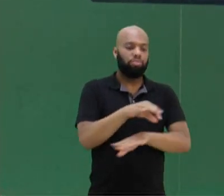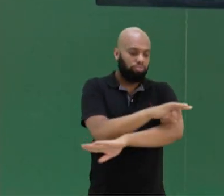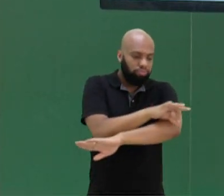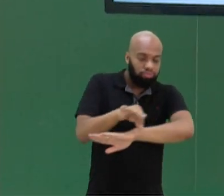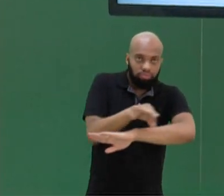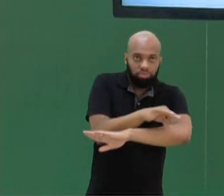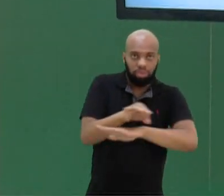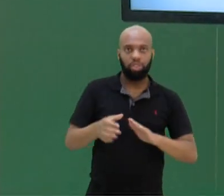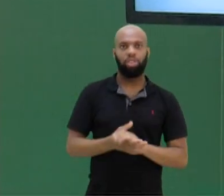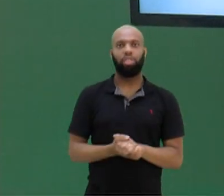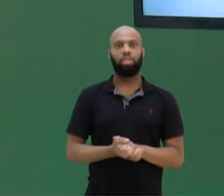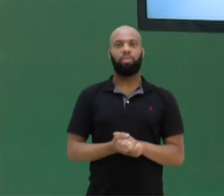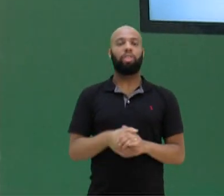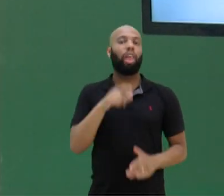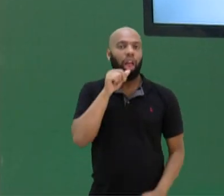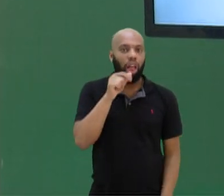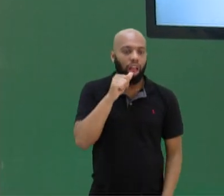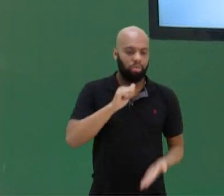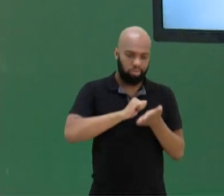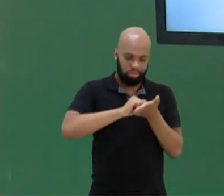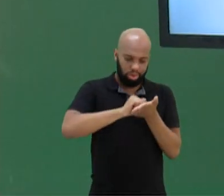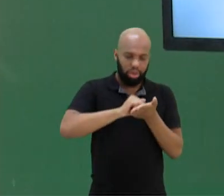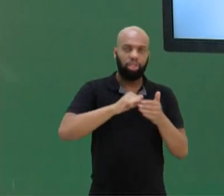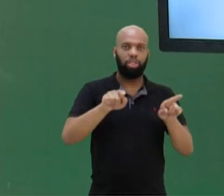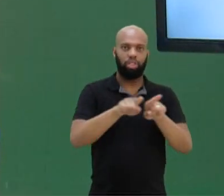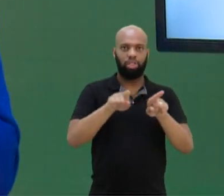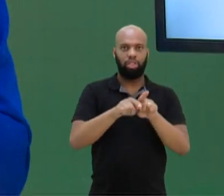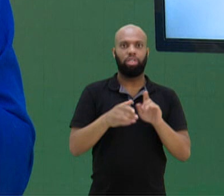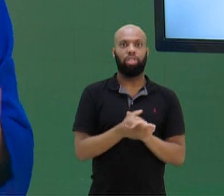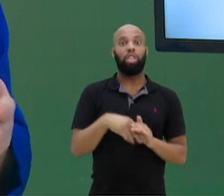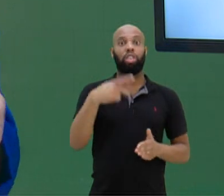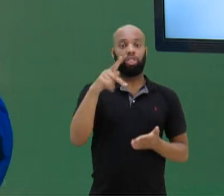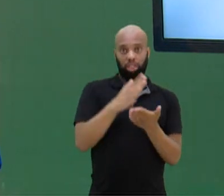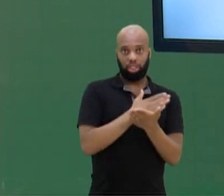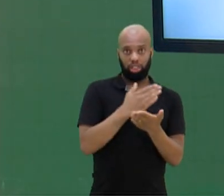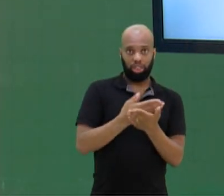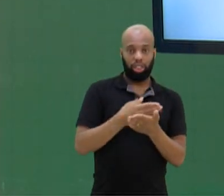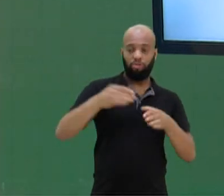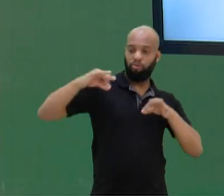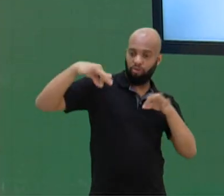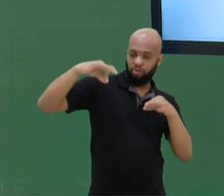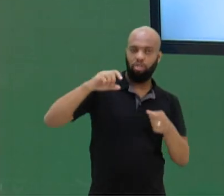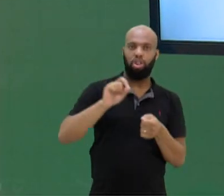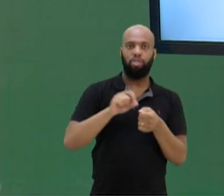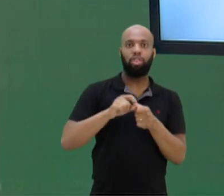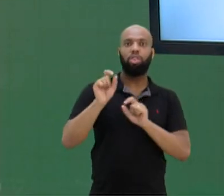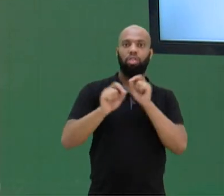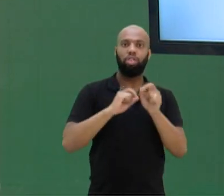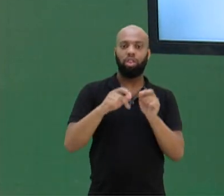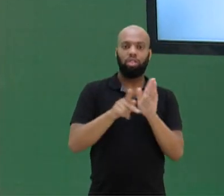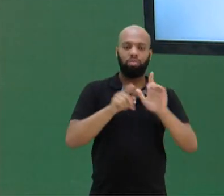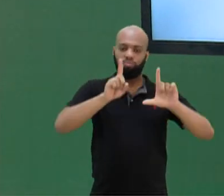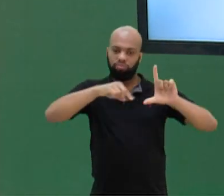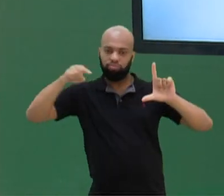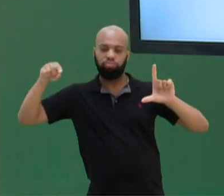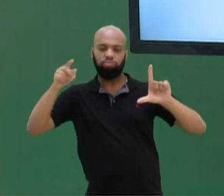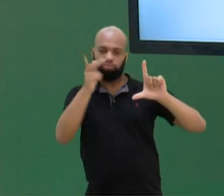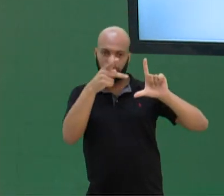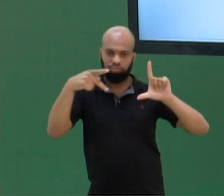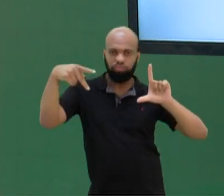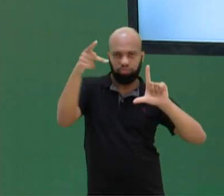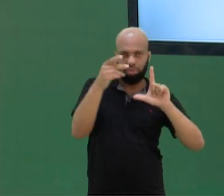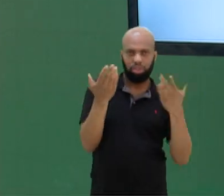régua, lápis, borracha, o seu caderno, uma folha para a gente fazer esse esboço gráfico agora com muito